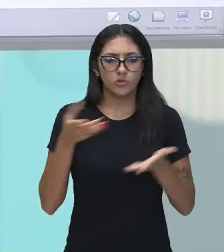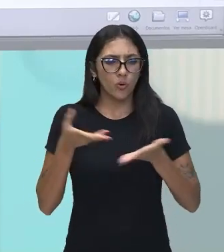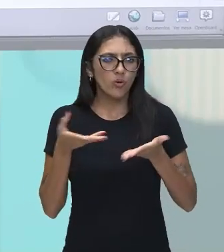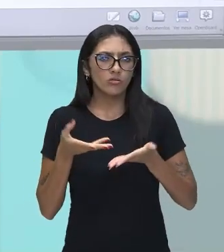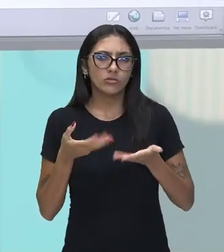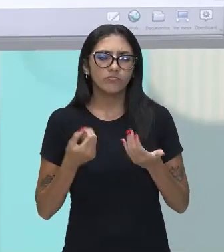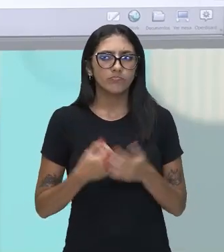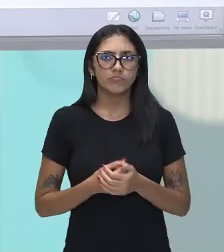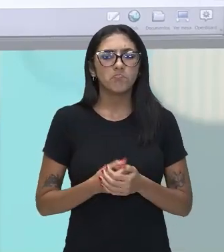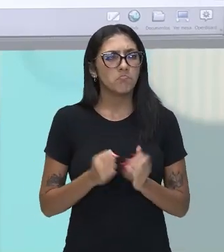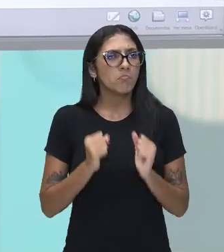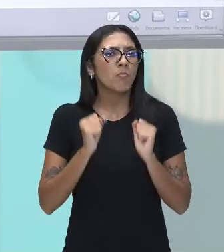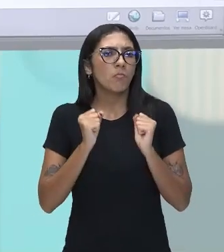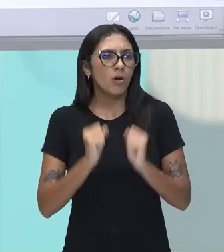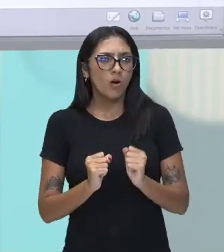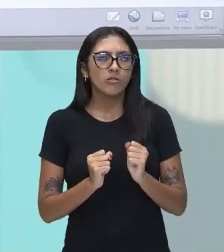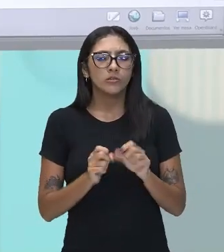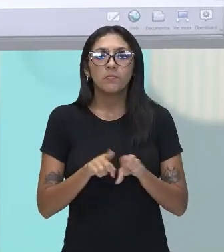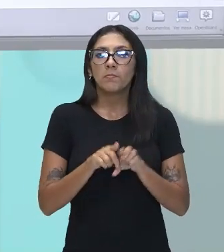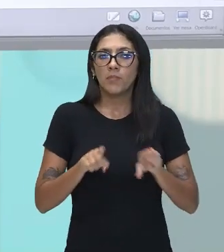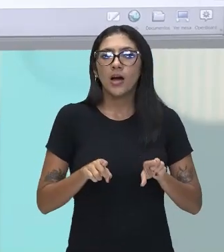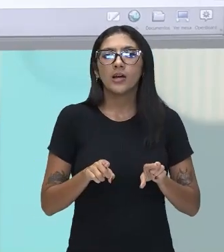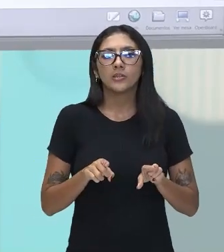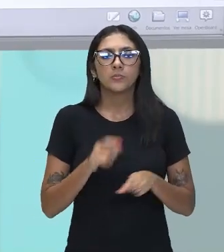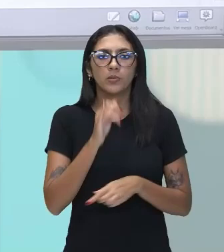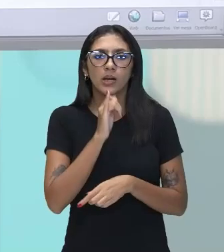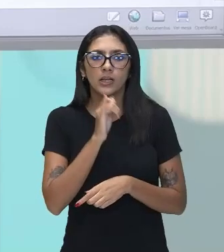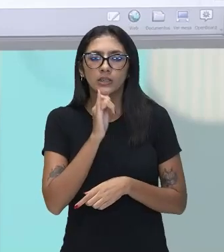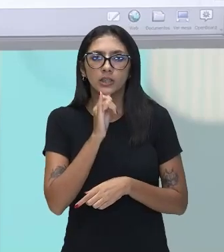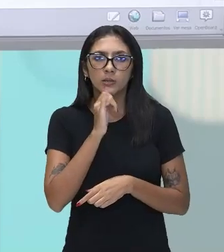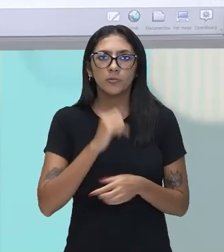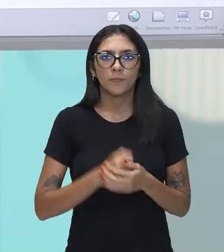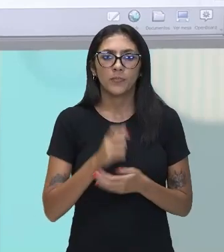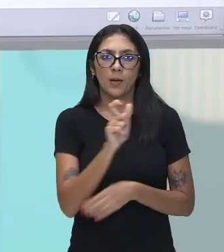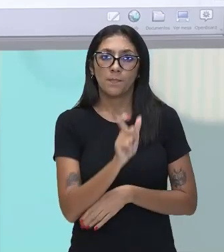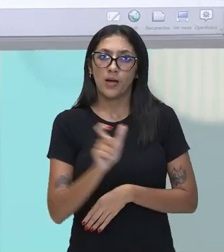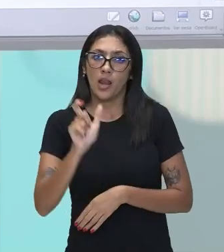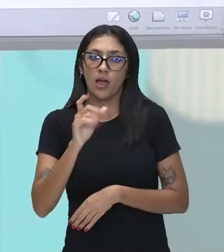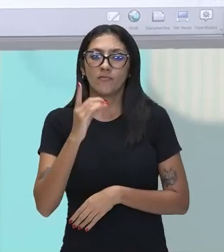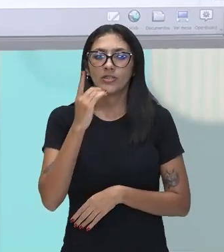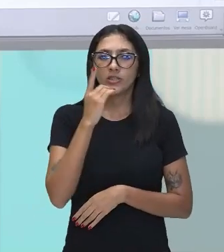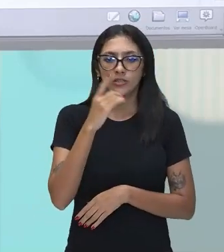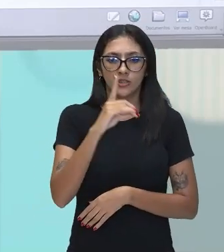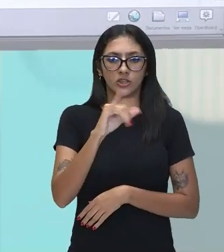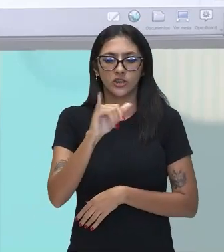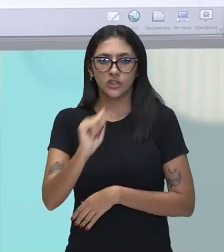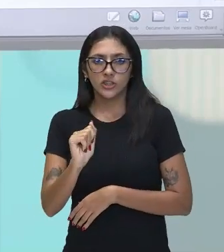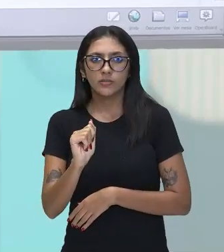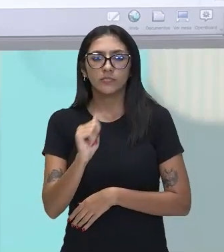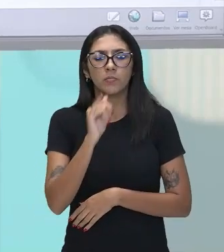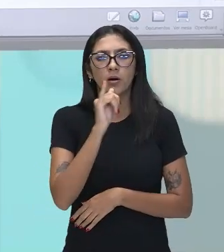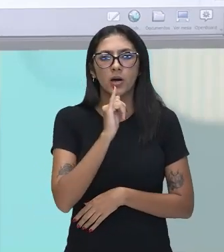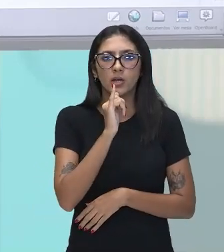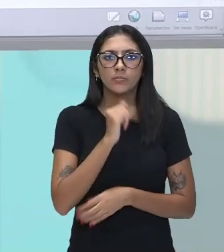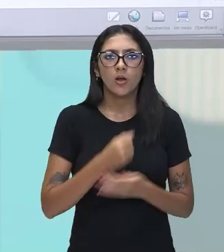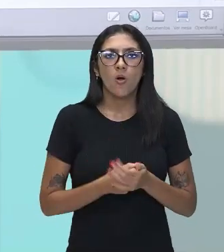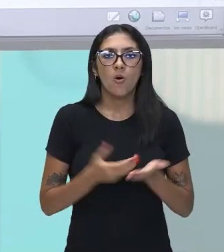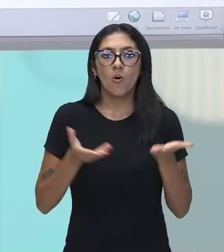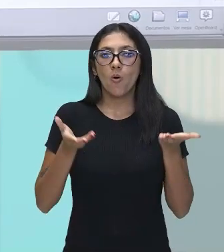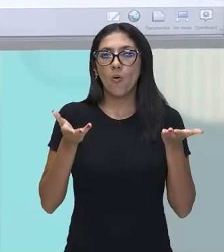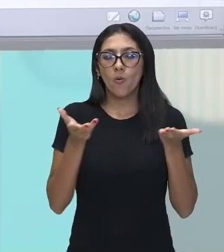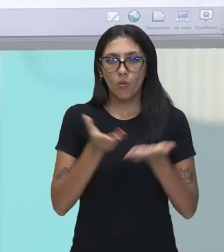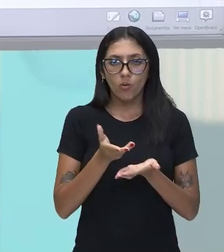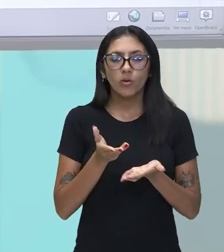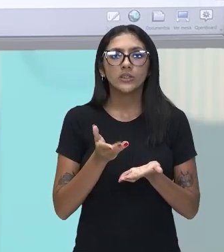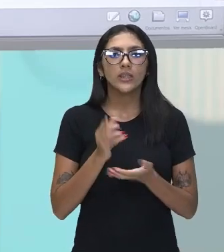sim. Caso você empregue a palavra dia, por exemplo, você poderia dizer, hoje é